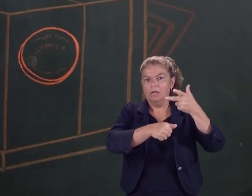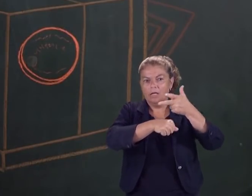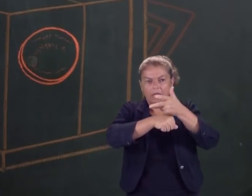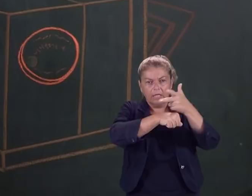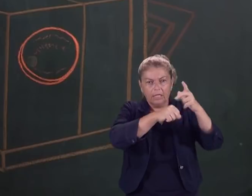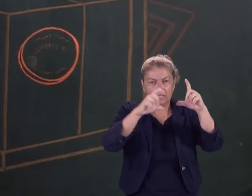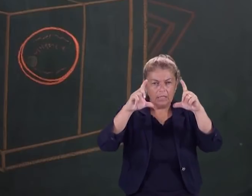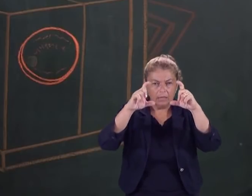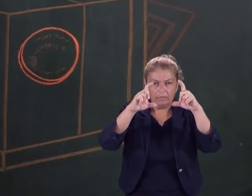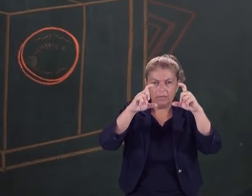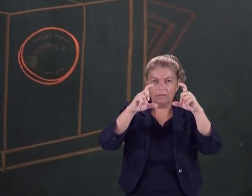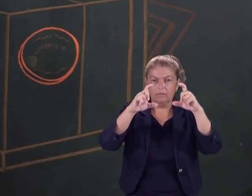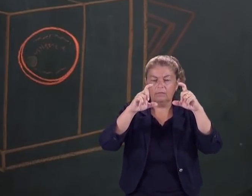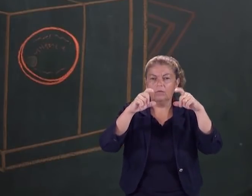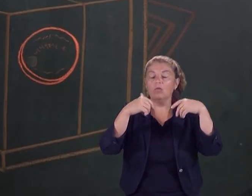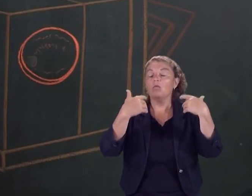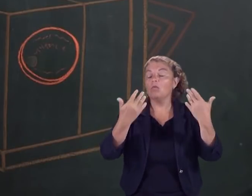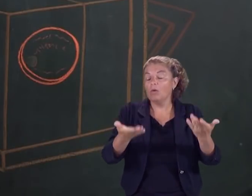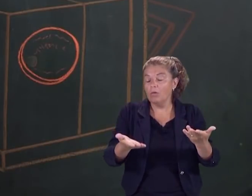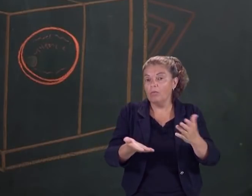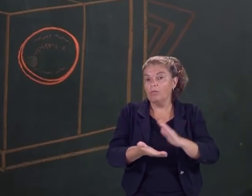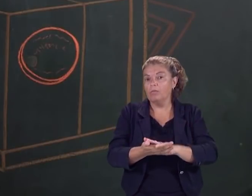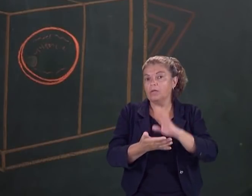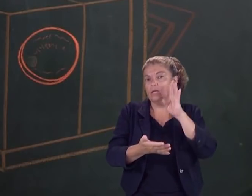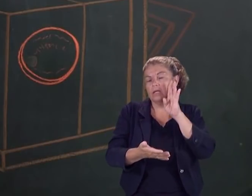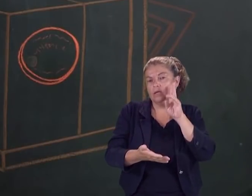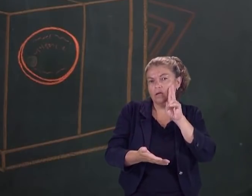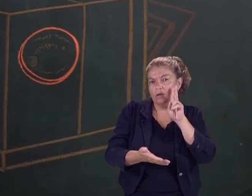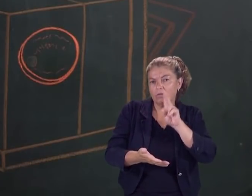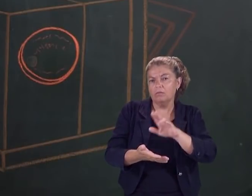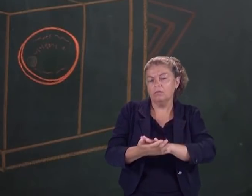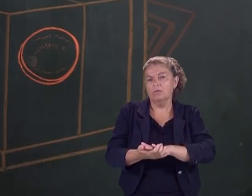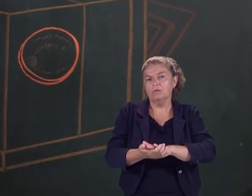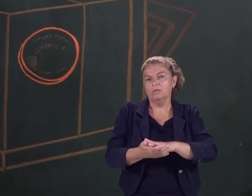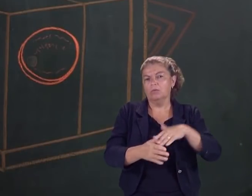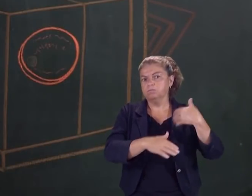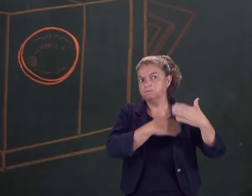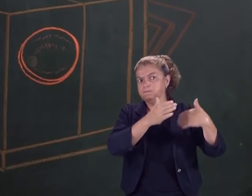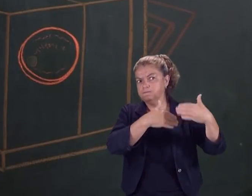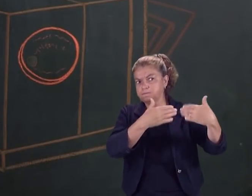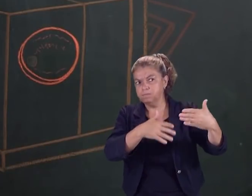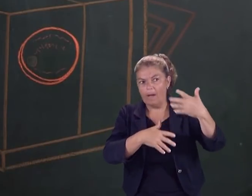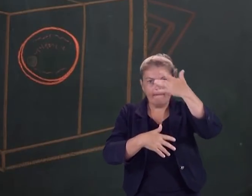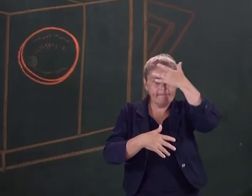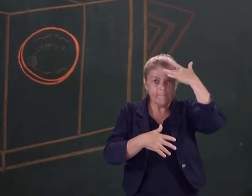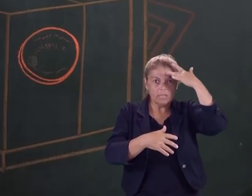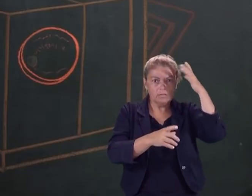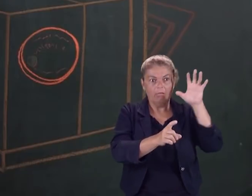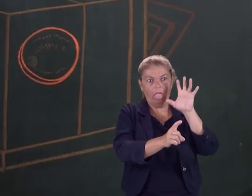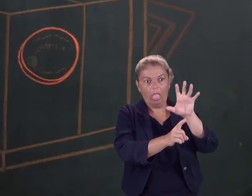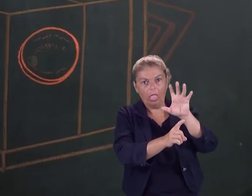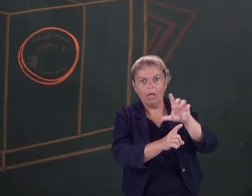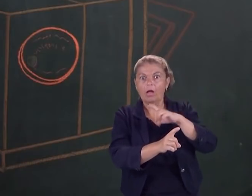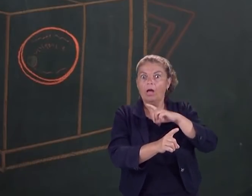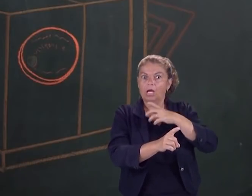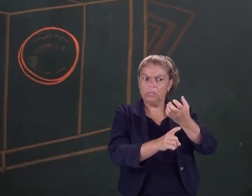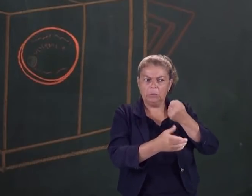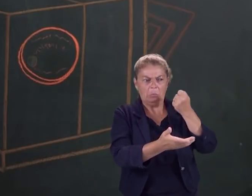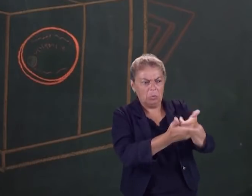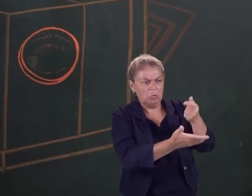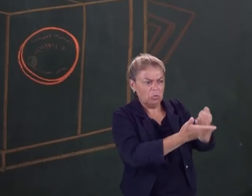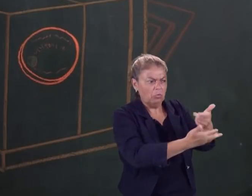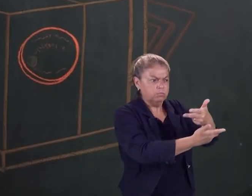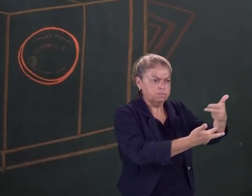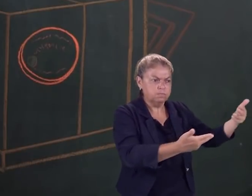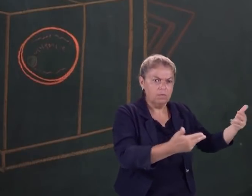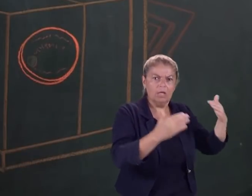comercial de filme de rolo. Então, o que é legal? Porque aí esse processo todo se popularizou e as pessoas puderam ter em casa também, né?